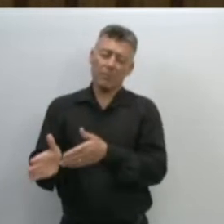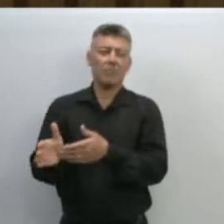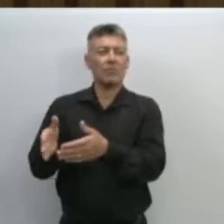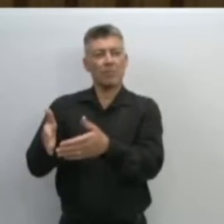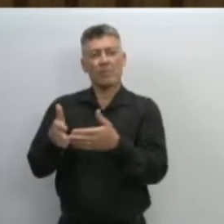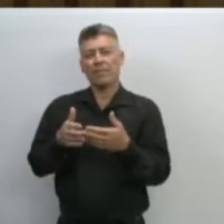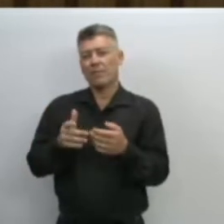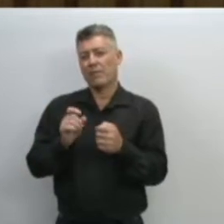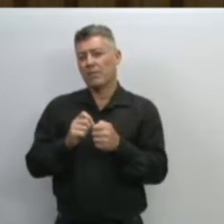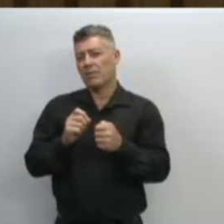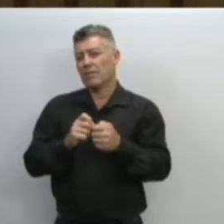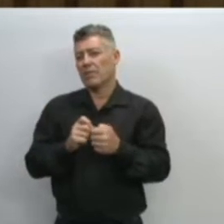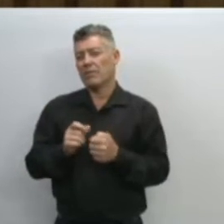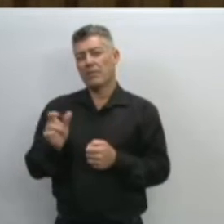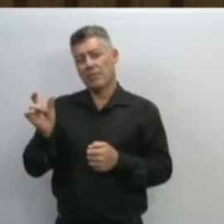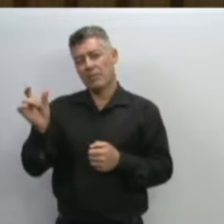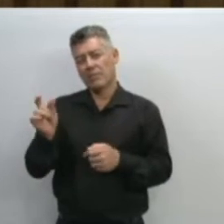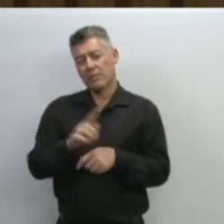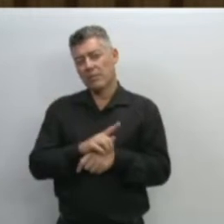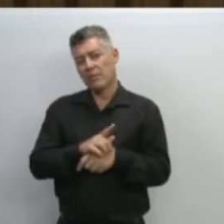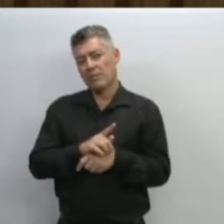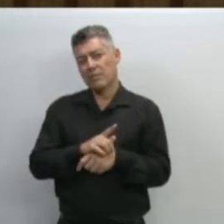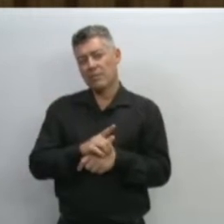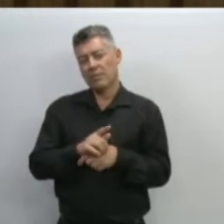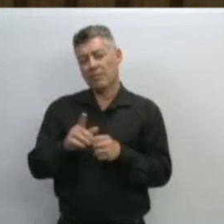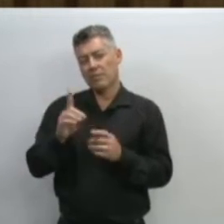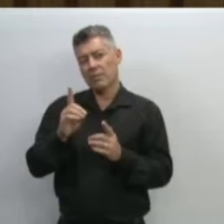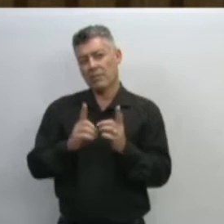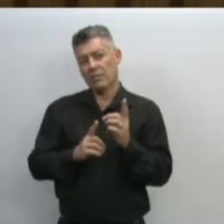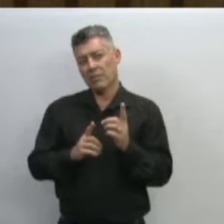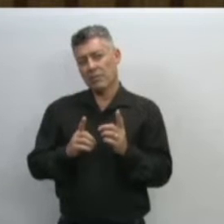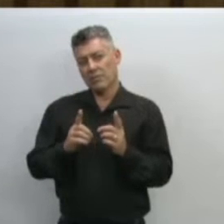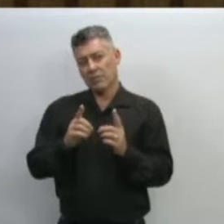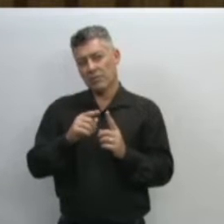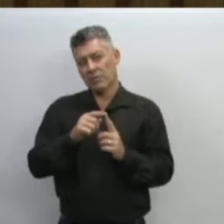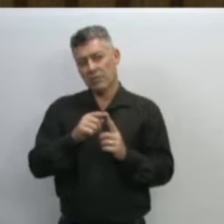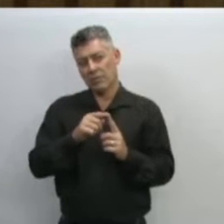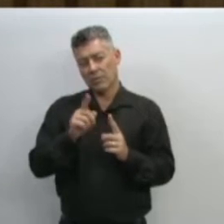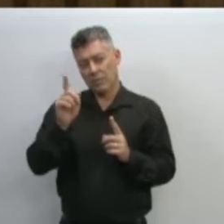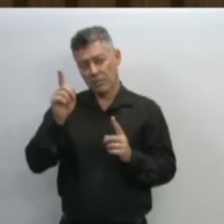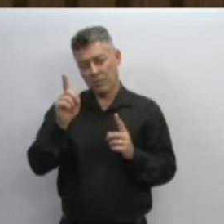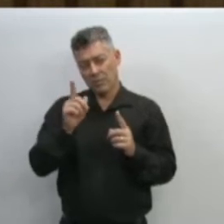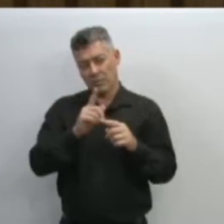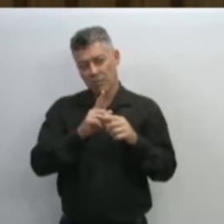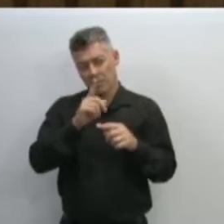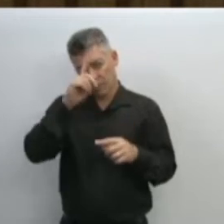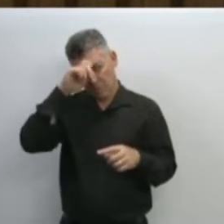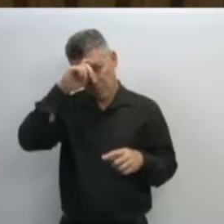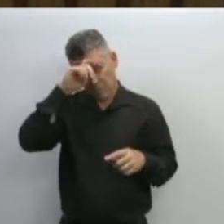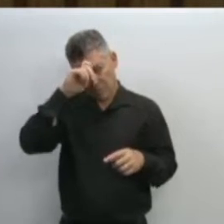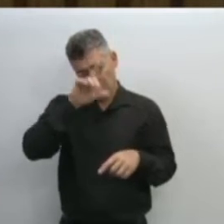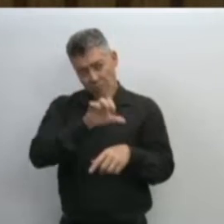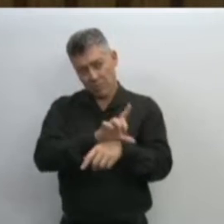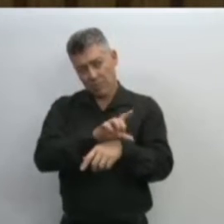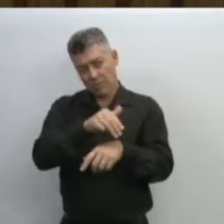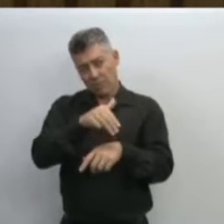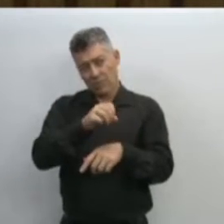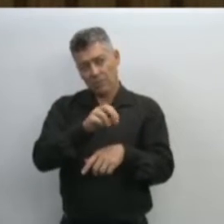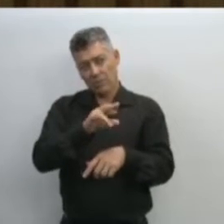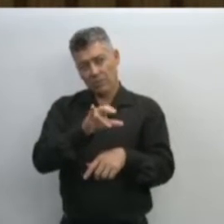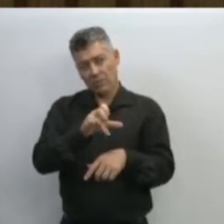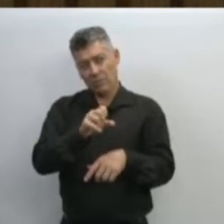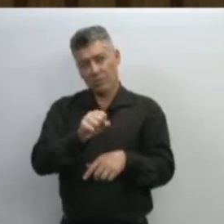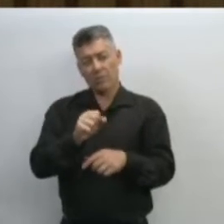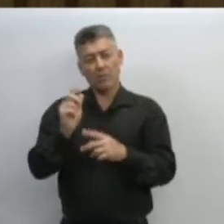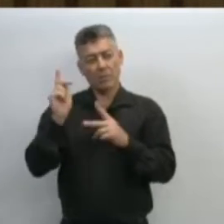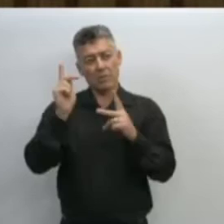que foi feito por parte do gestor, do diretor da maternidade, Leide Moraes. E aproveitando também a minha visita à Zona